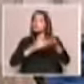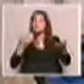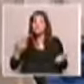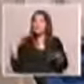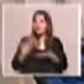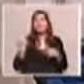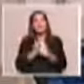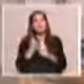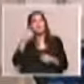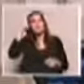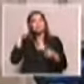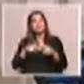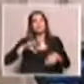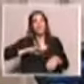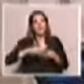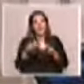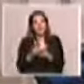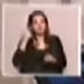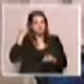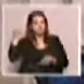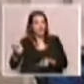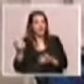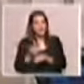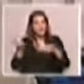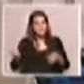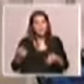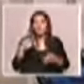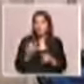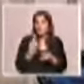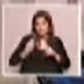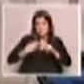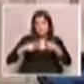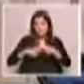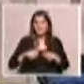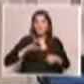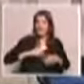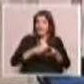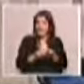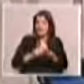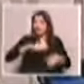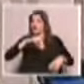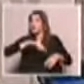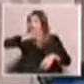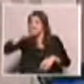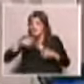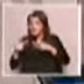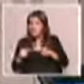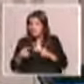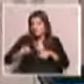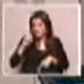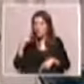a trabalhar em prol deste queijo específico, até porque muito do que se vende como queijo da Serra da Estrela não é queijo da Serra da